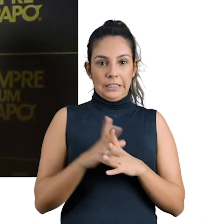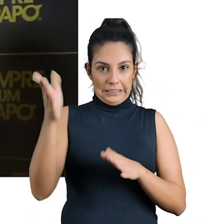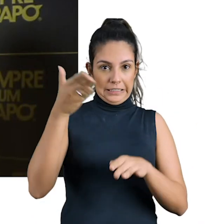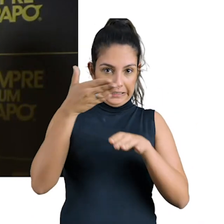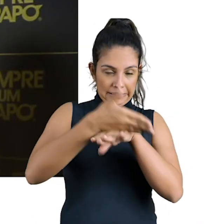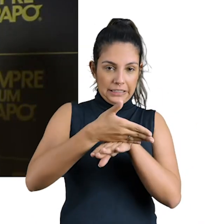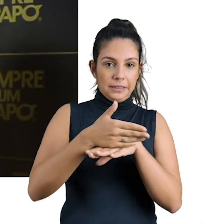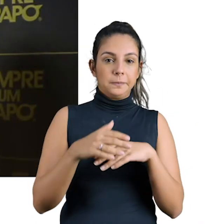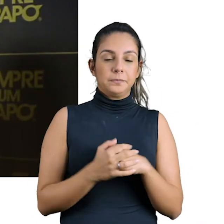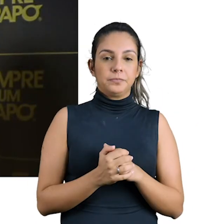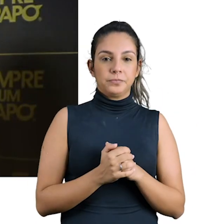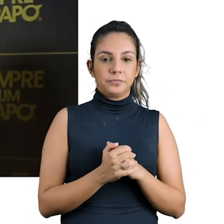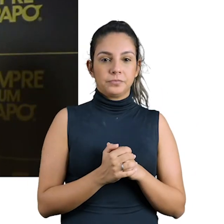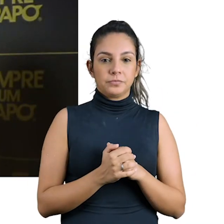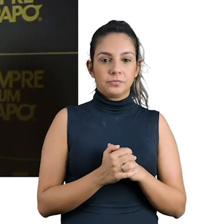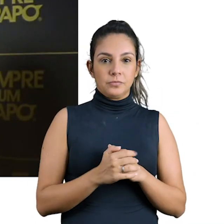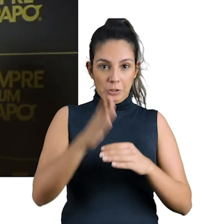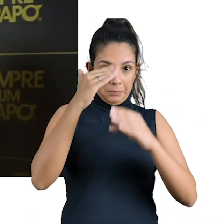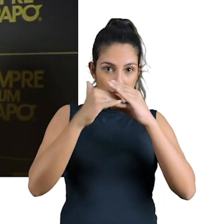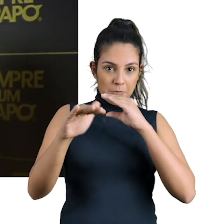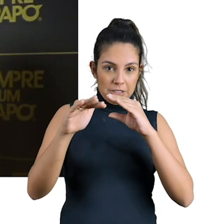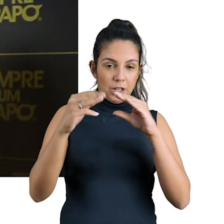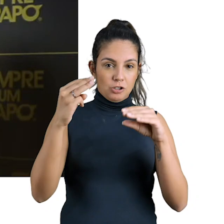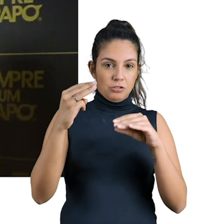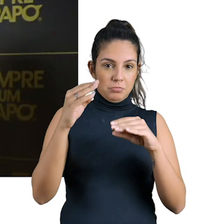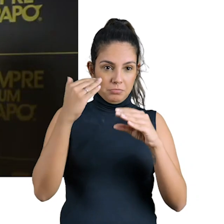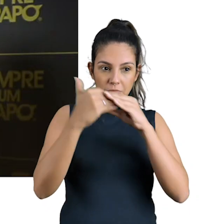entrar? Passou mensagem para ela aí?